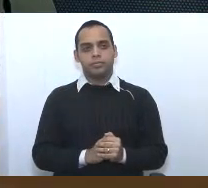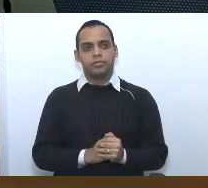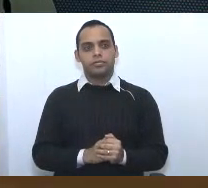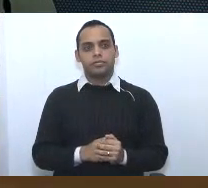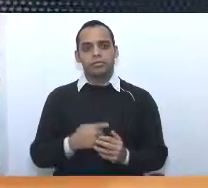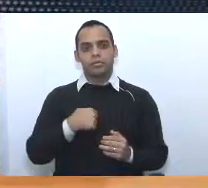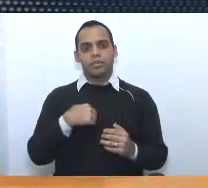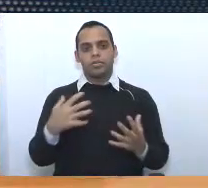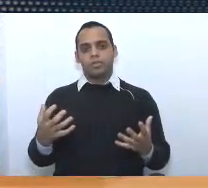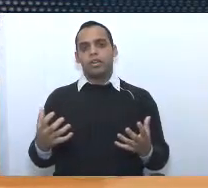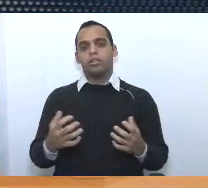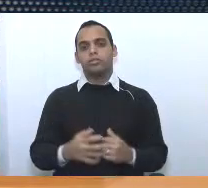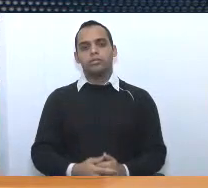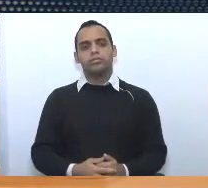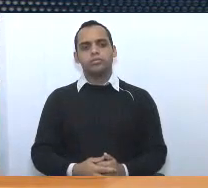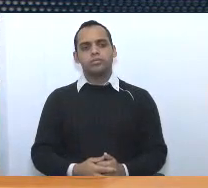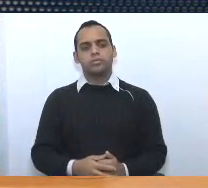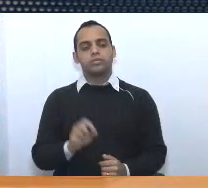Como é que é?